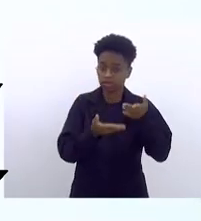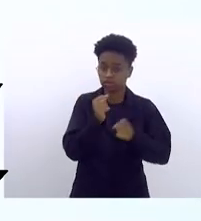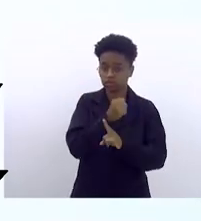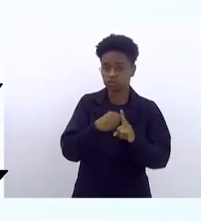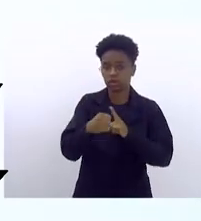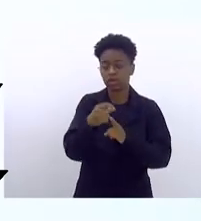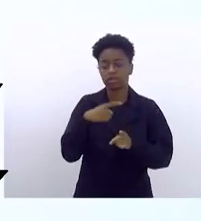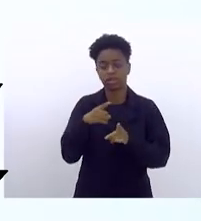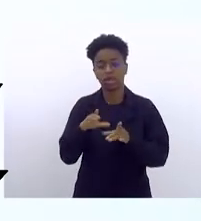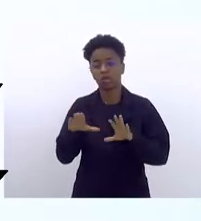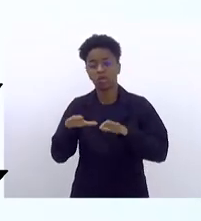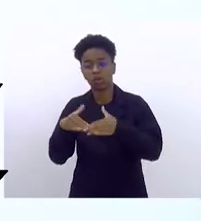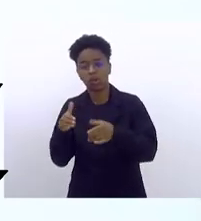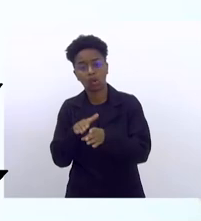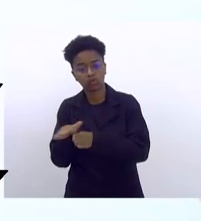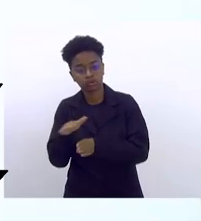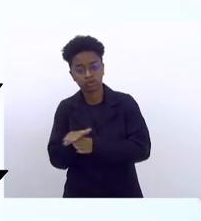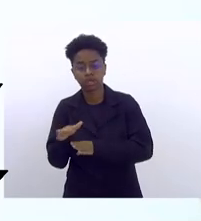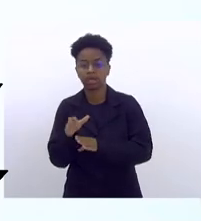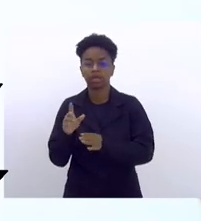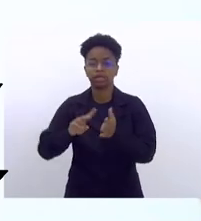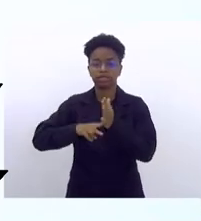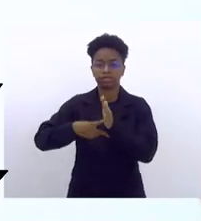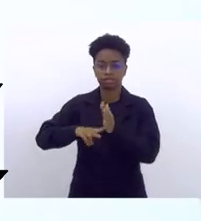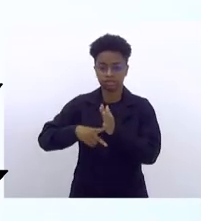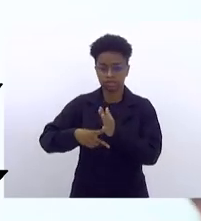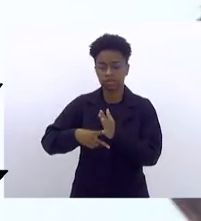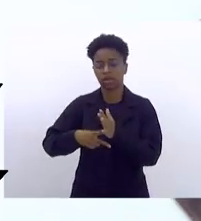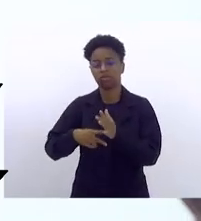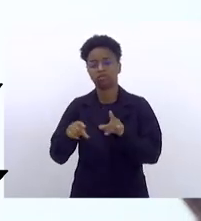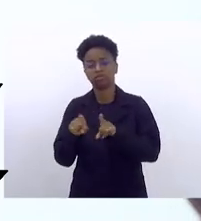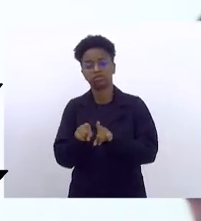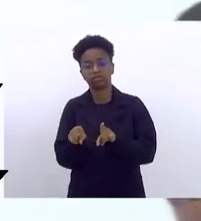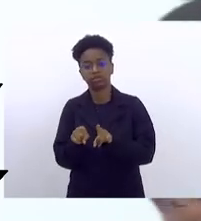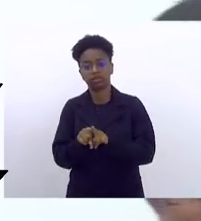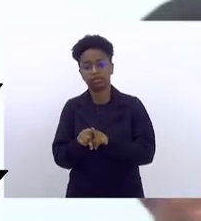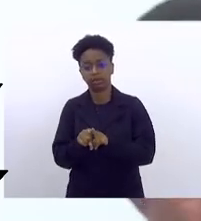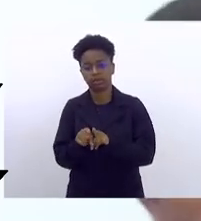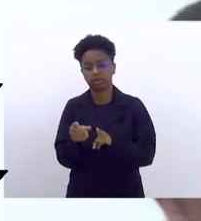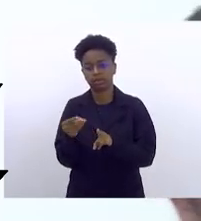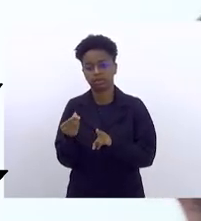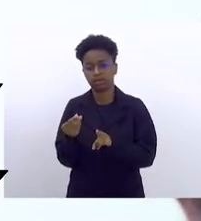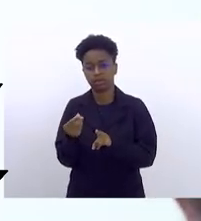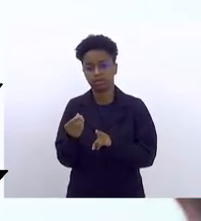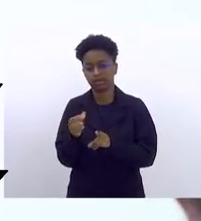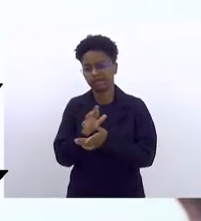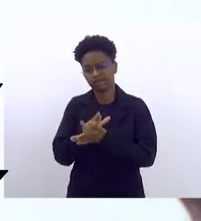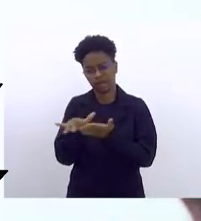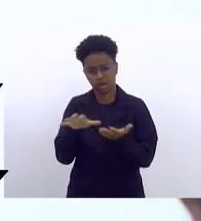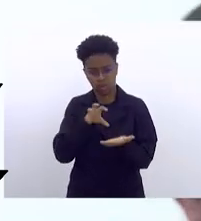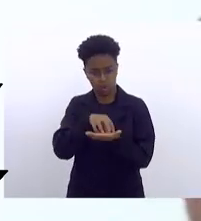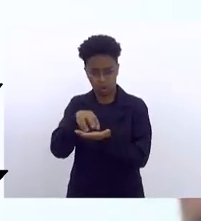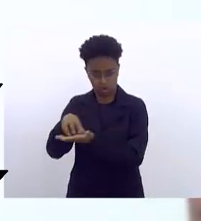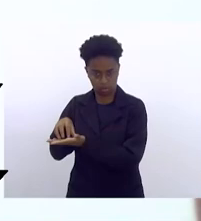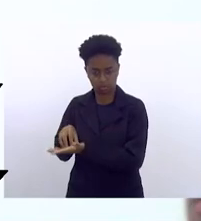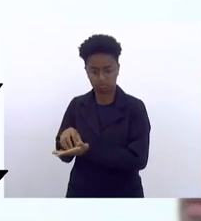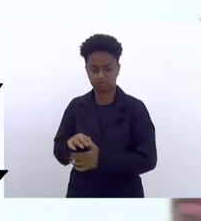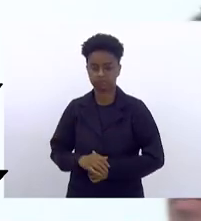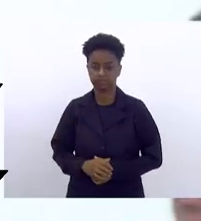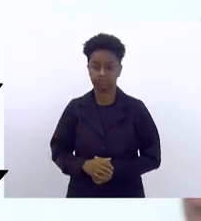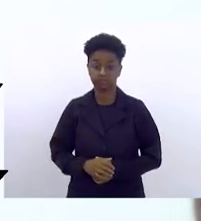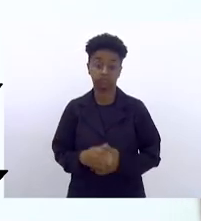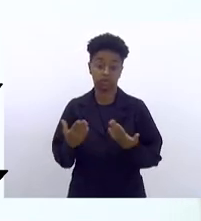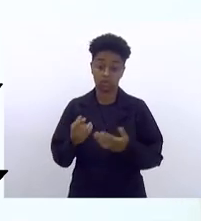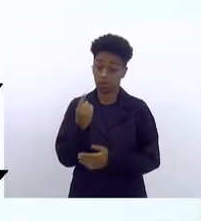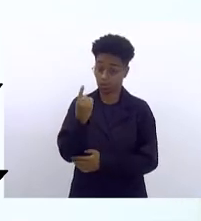conselhos os sindicatos os conselhos regionais os sindicatos e também os diversos órgãos de classe e uma